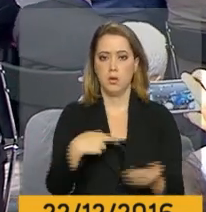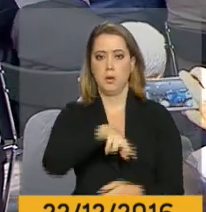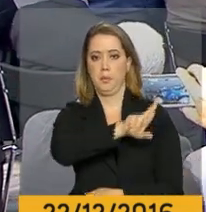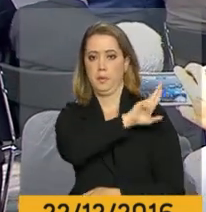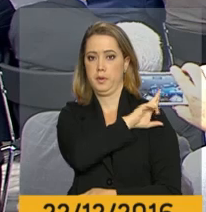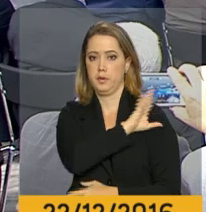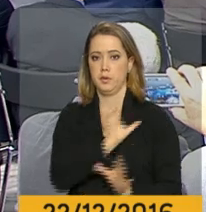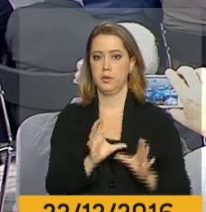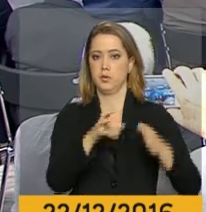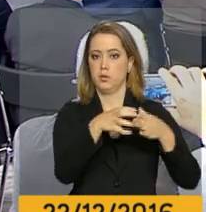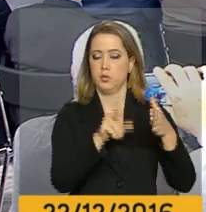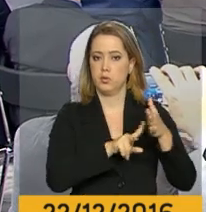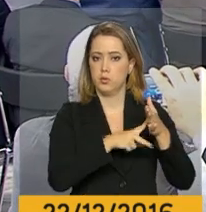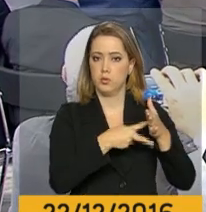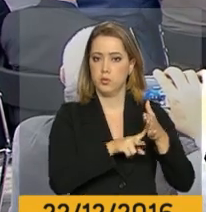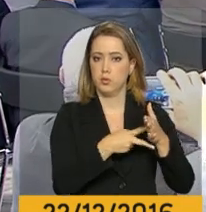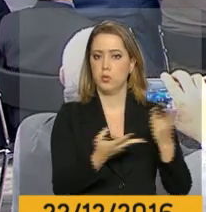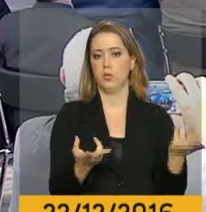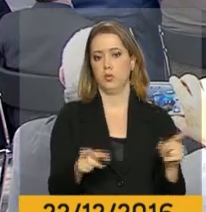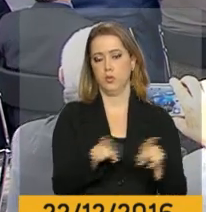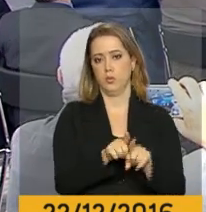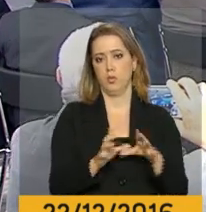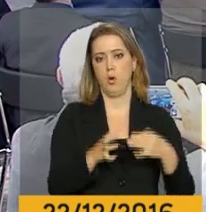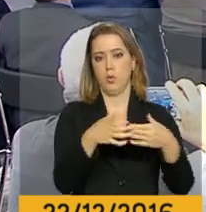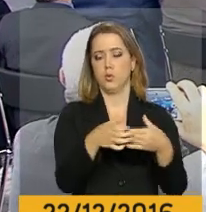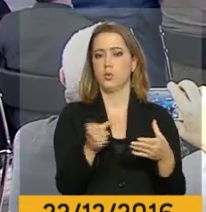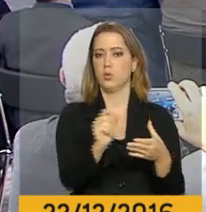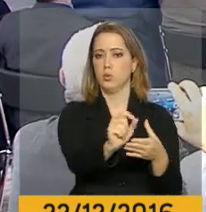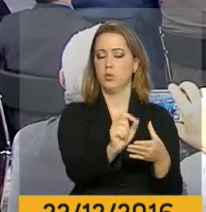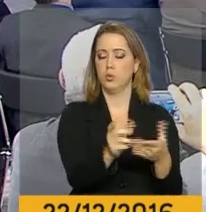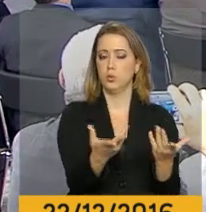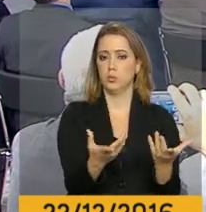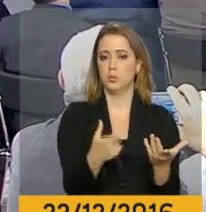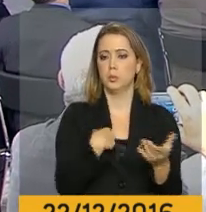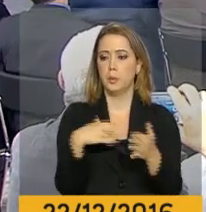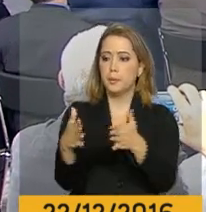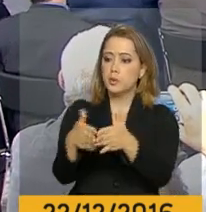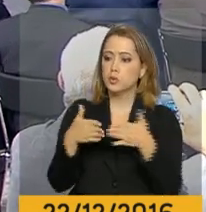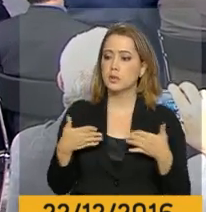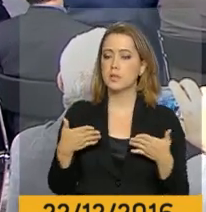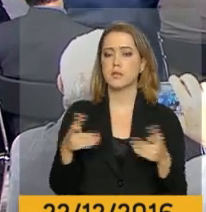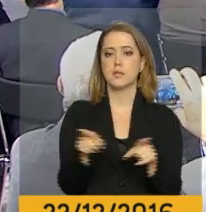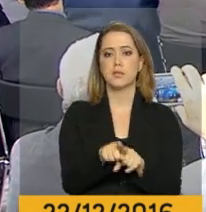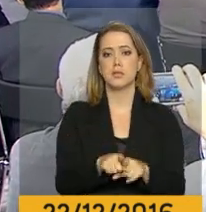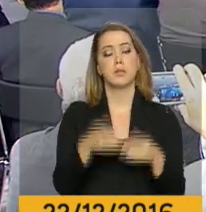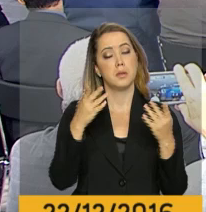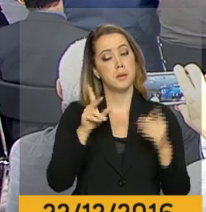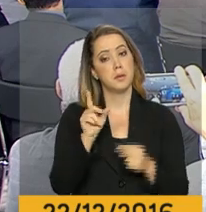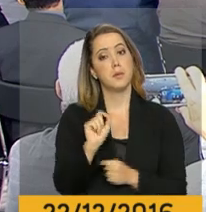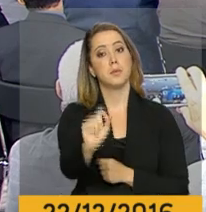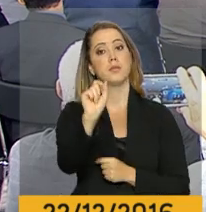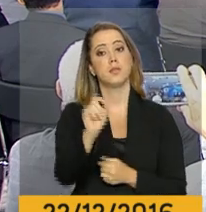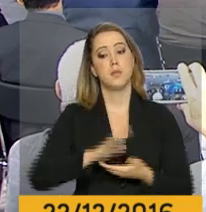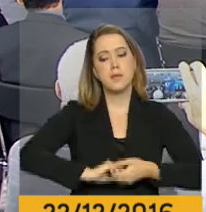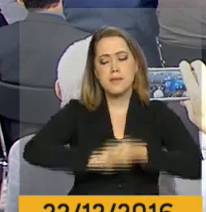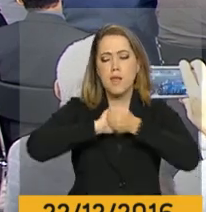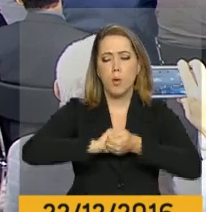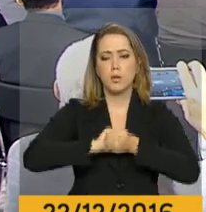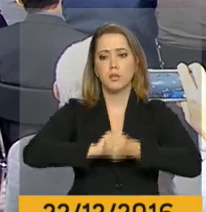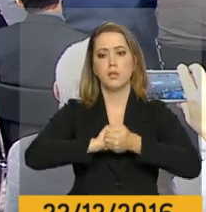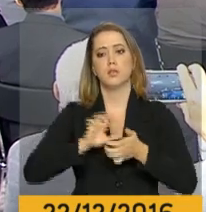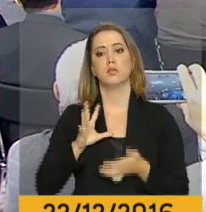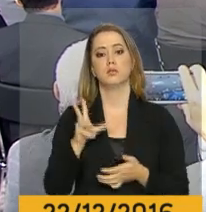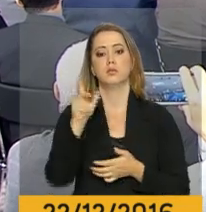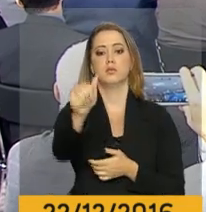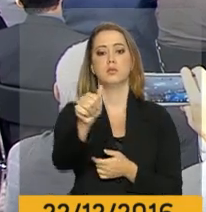das federações, confederações, às senhoras e aos senhores, eu quero pedir licença para saudar a todos em